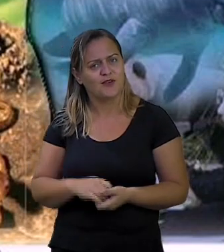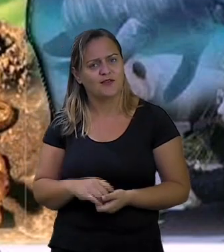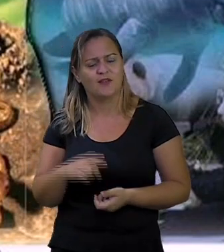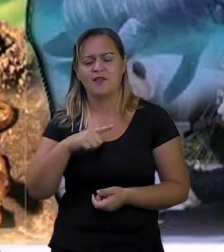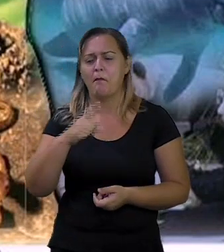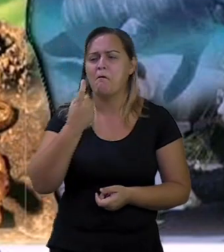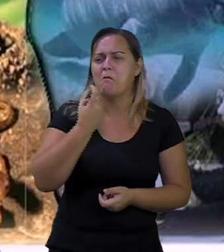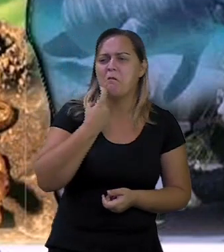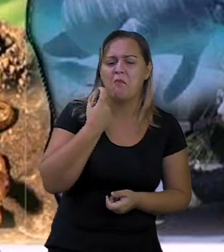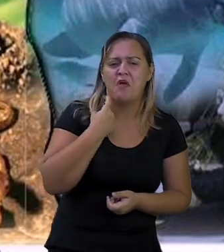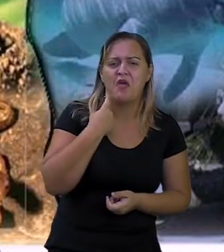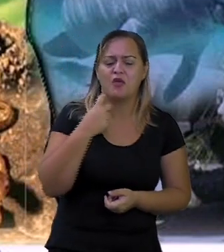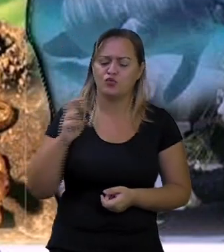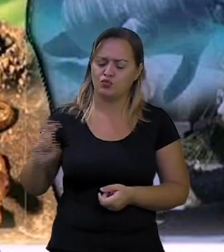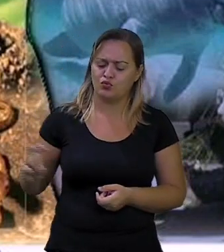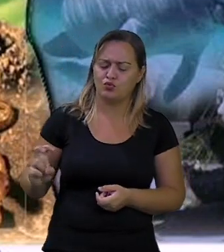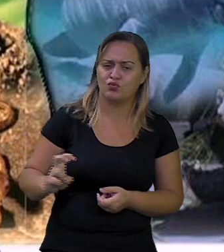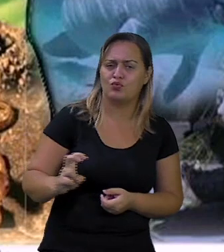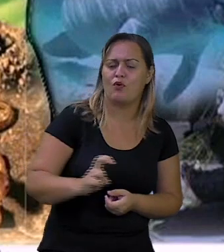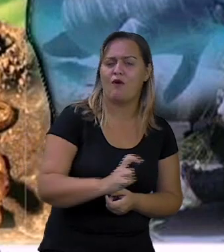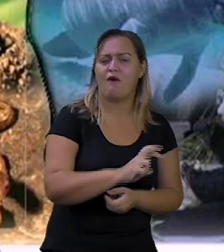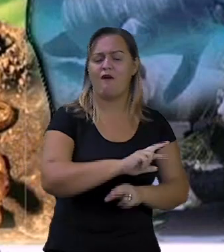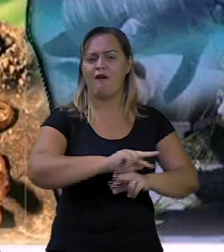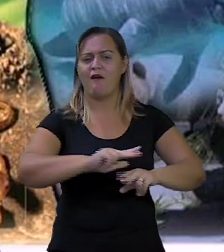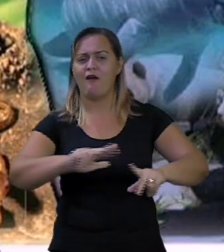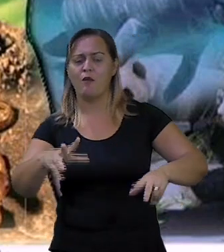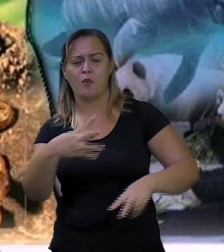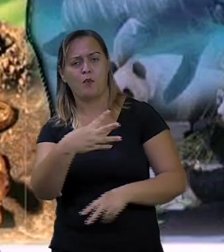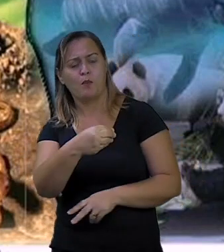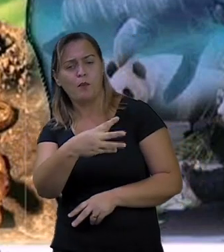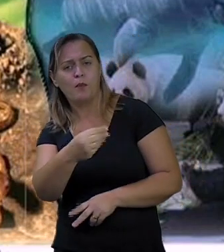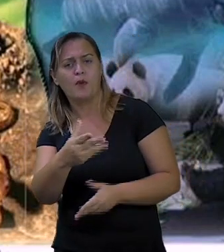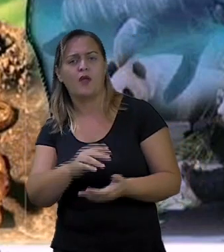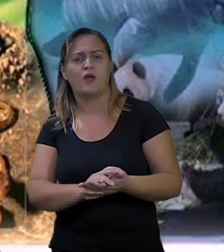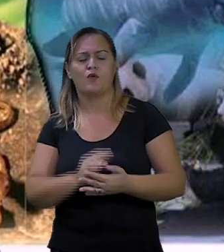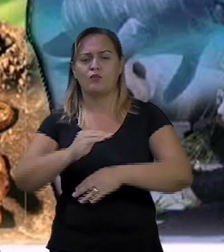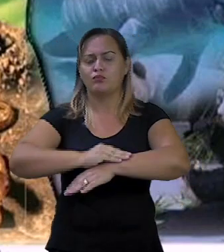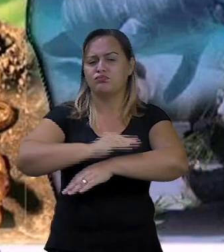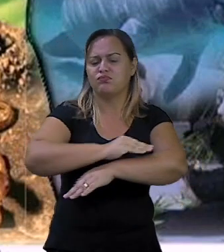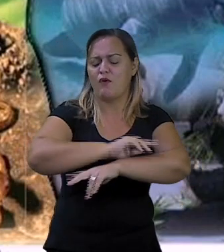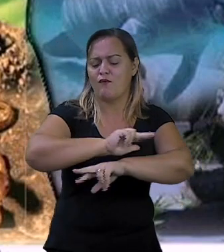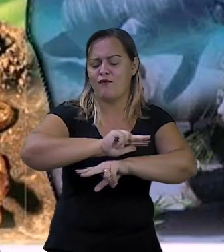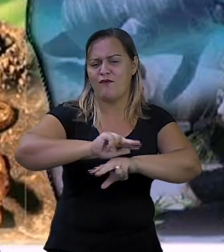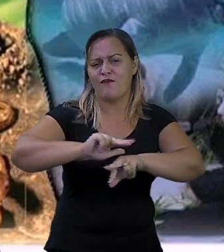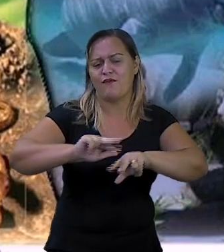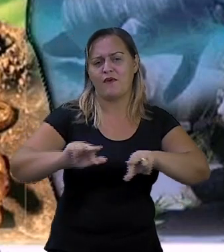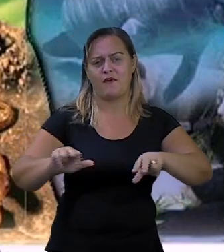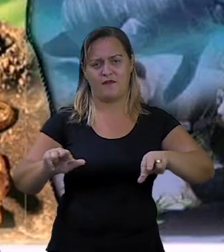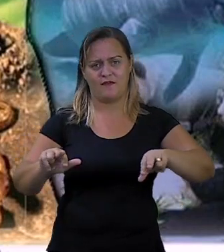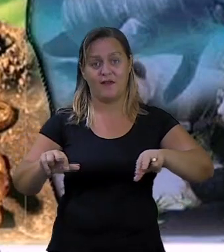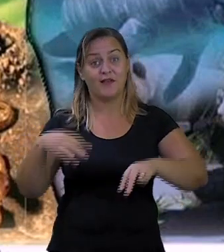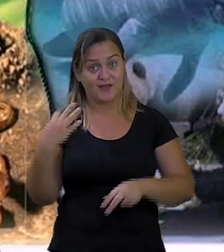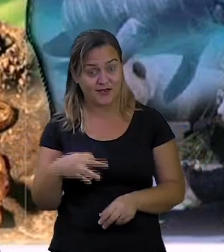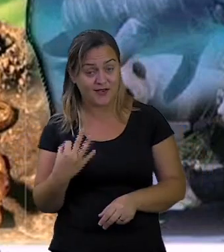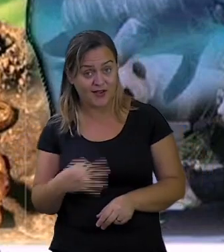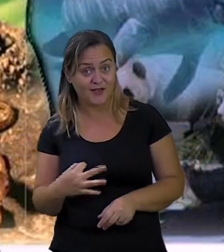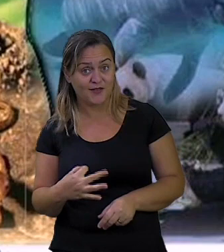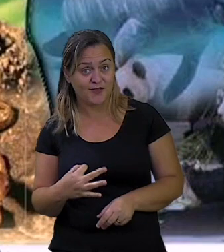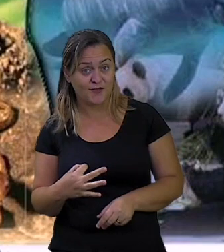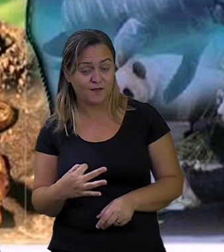répteis nós vamos ter um filho e os mamíferos e isso aí que acontece